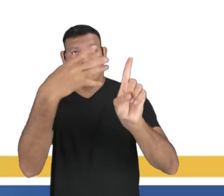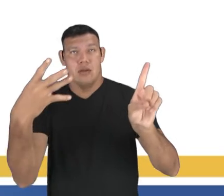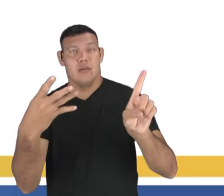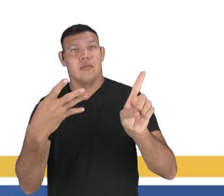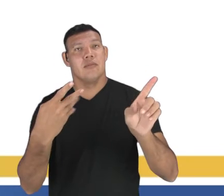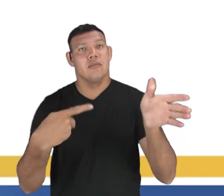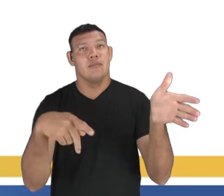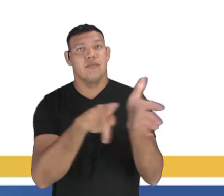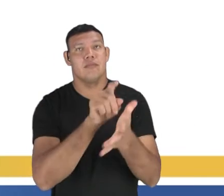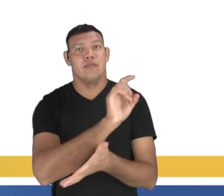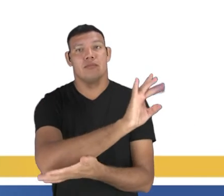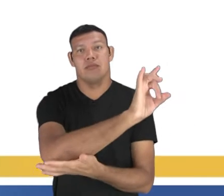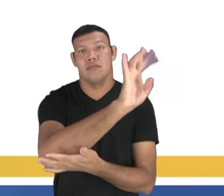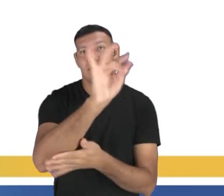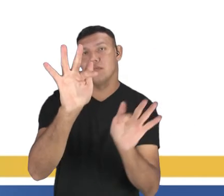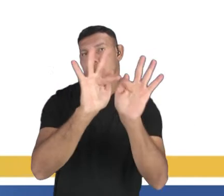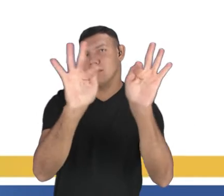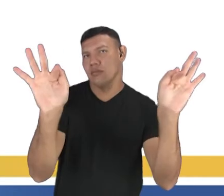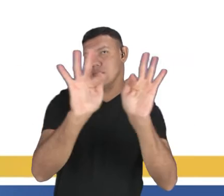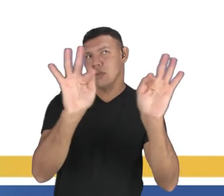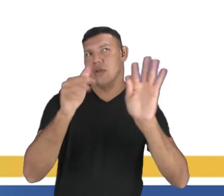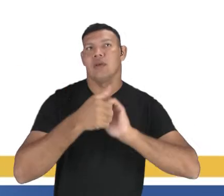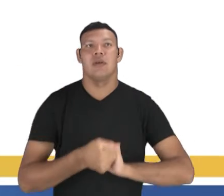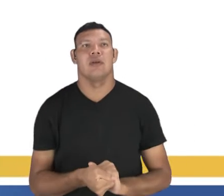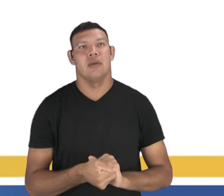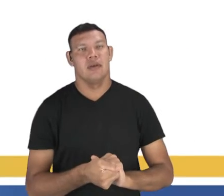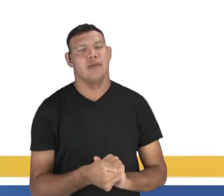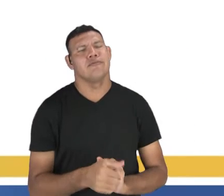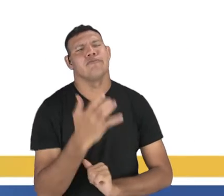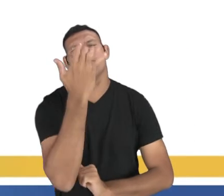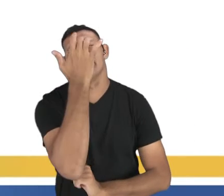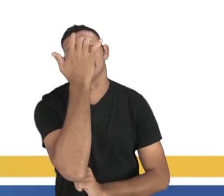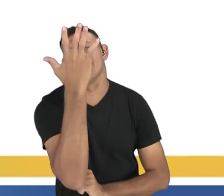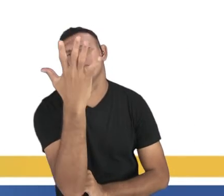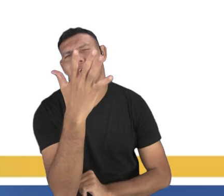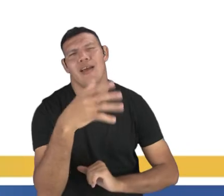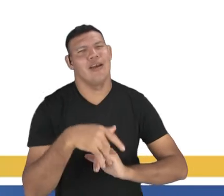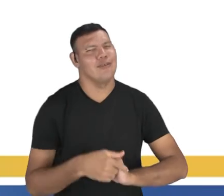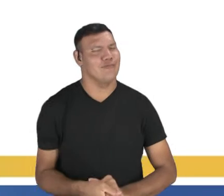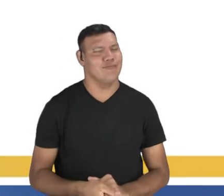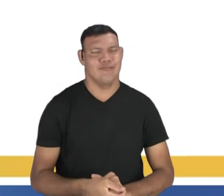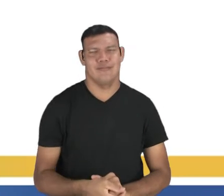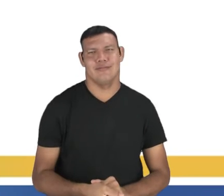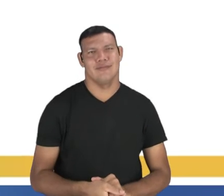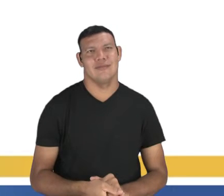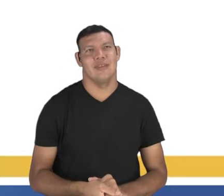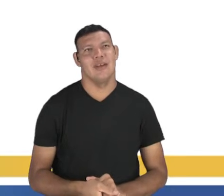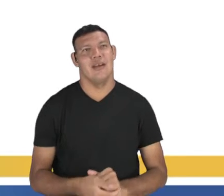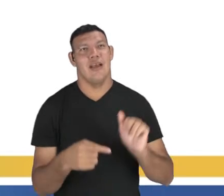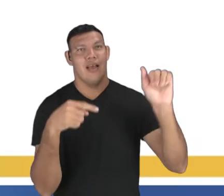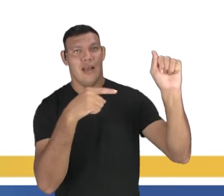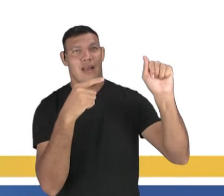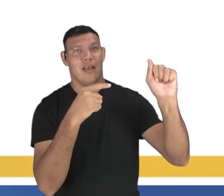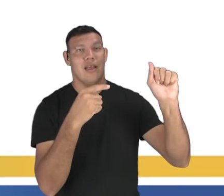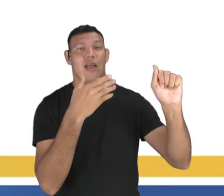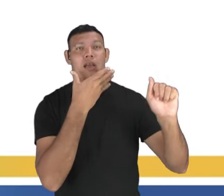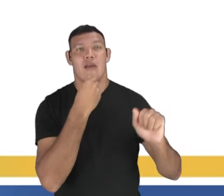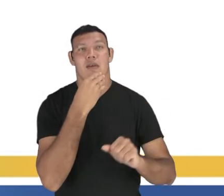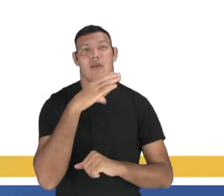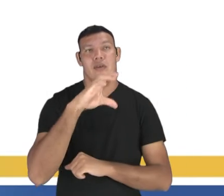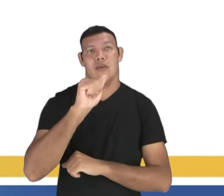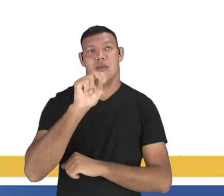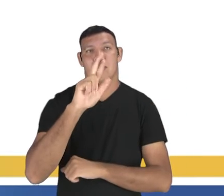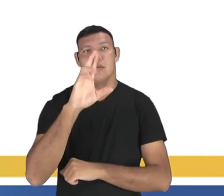uma das frases abaixo, pessoal. Fácil, nível 1 de dificuldade. Carlos correu 20